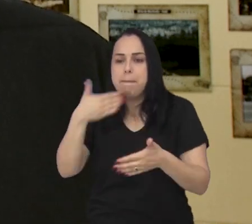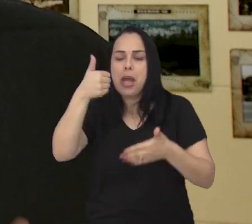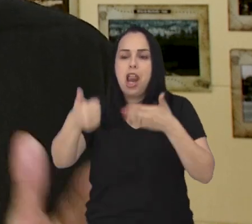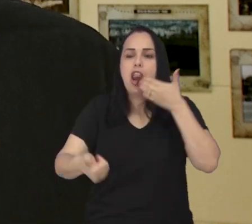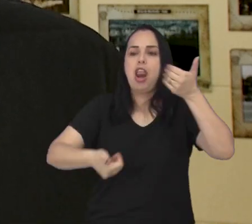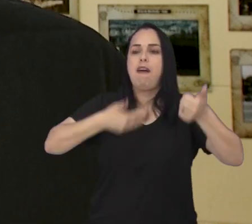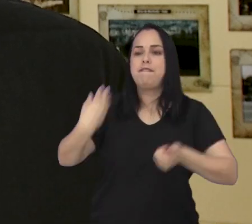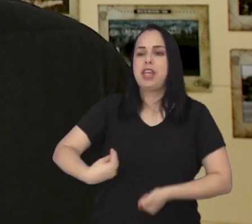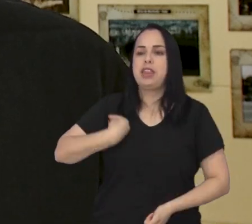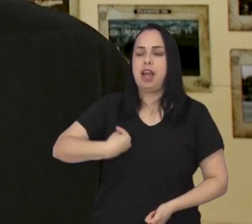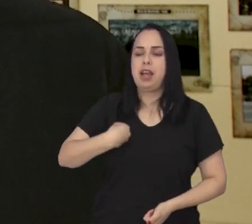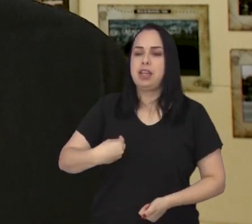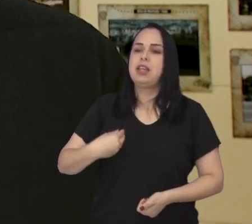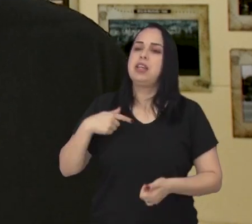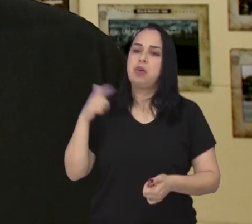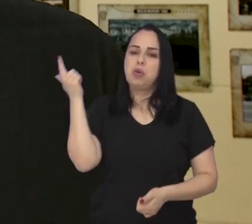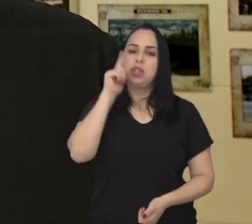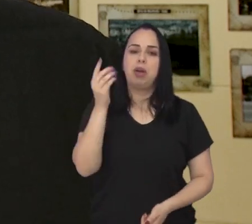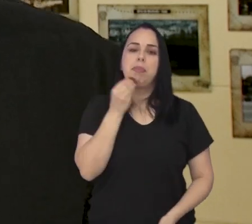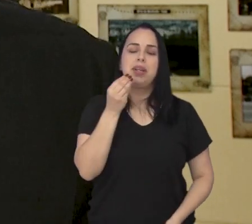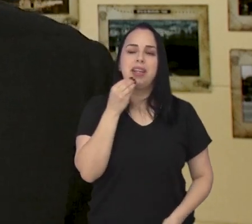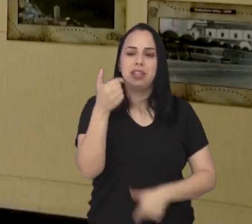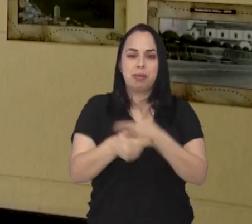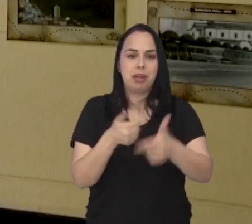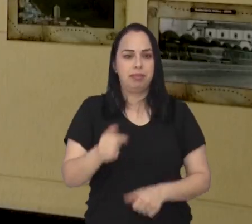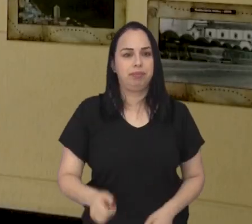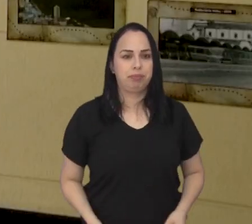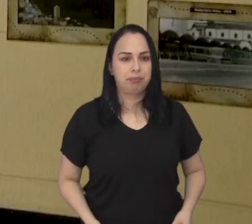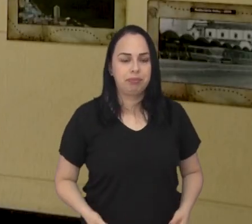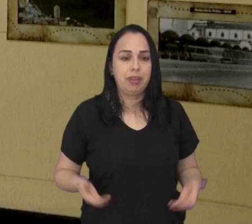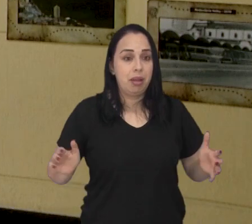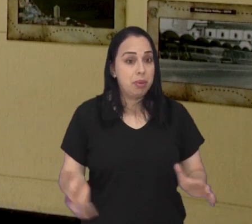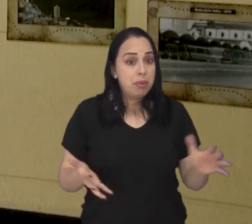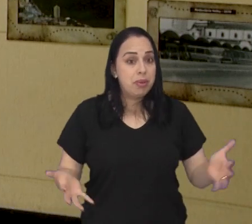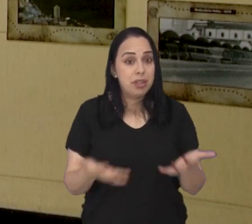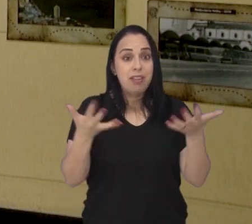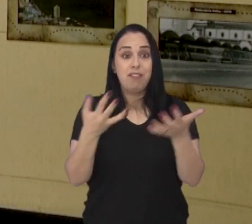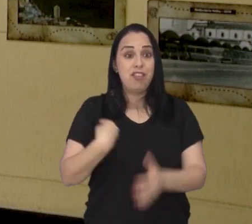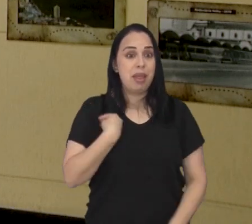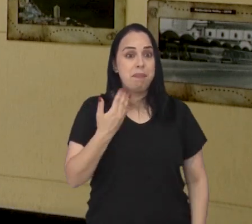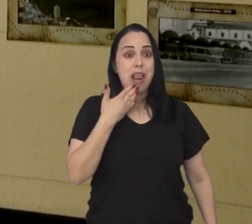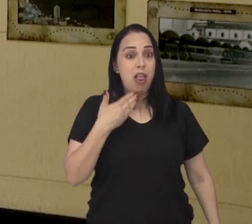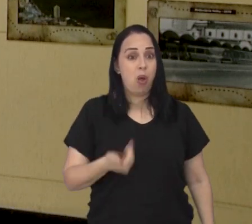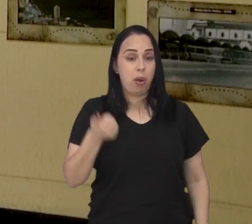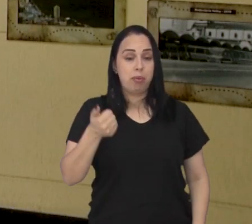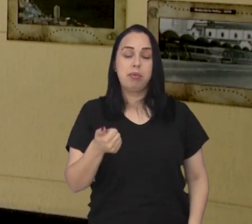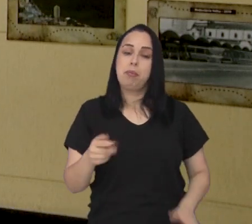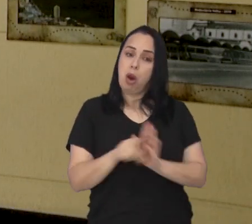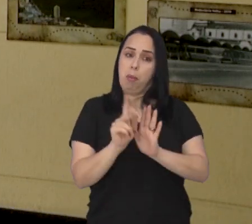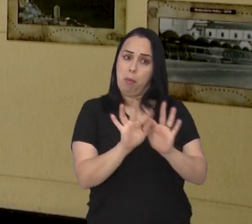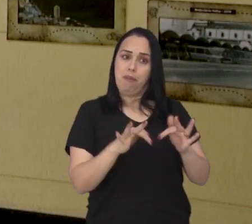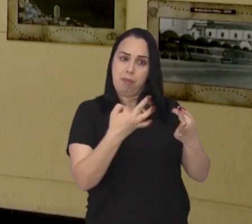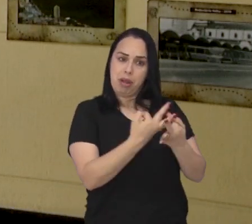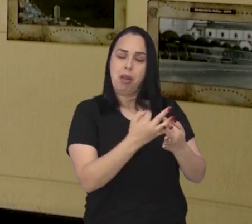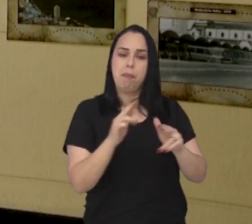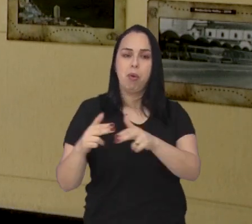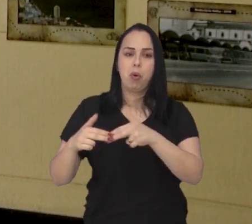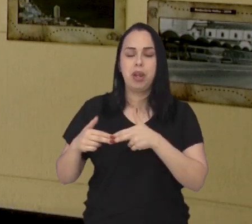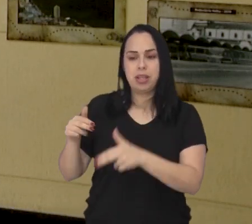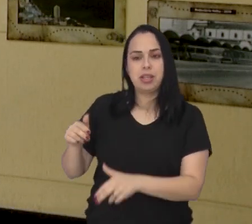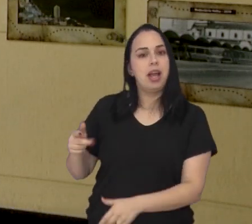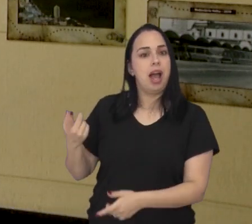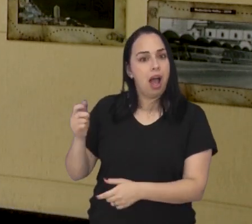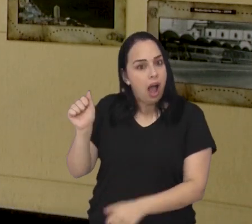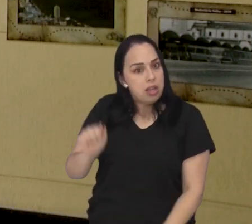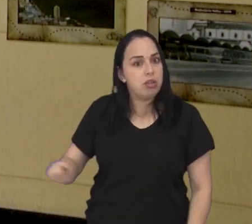an vale uma melhoria na qualidade de vida e também de geração de emprego e renda para que promover uma qualidade de vida melhor pras pra família né e eu acho que